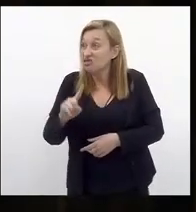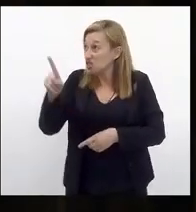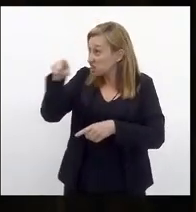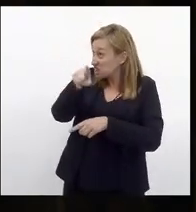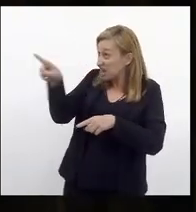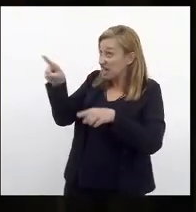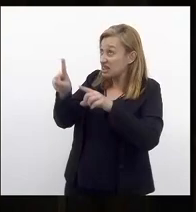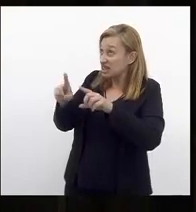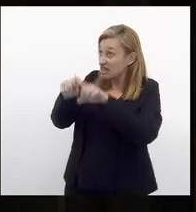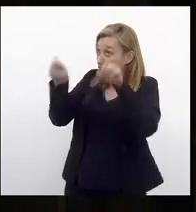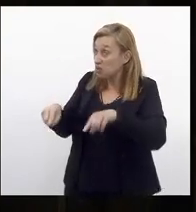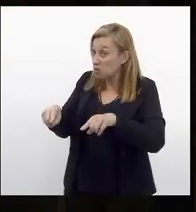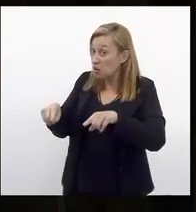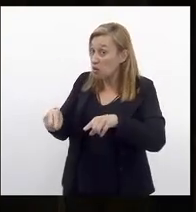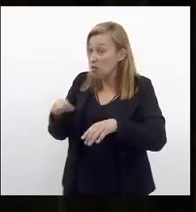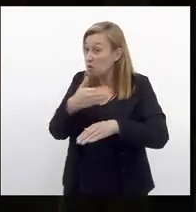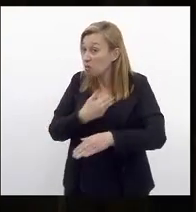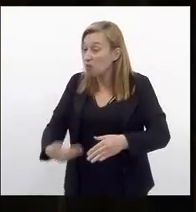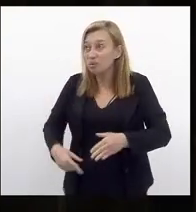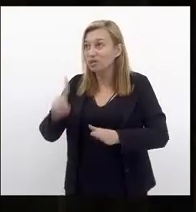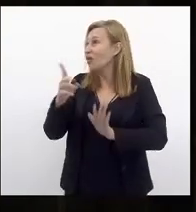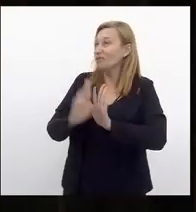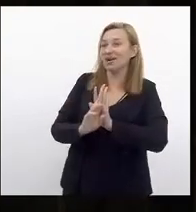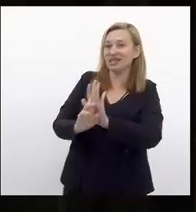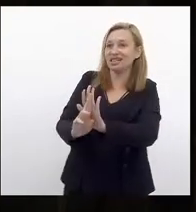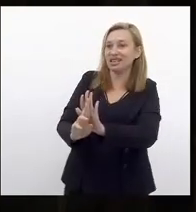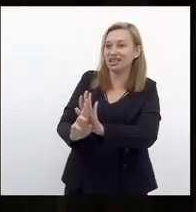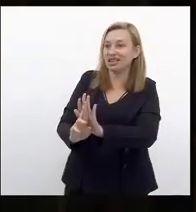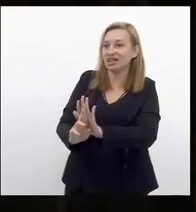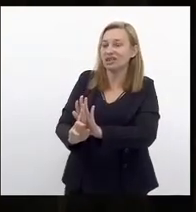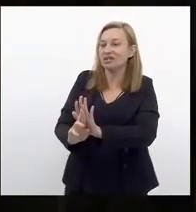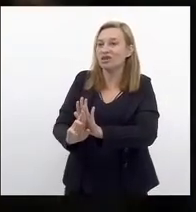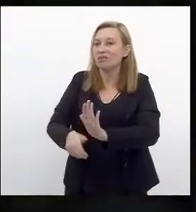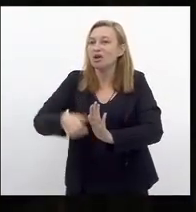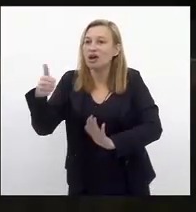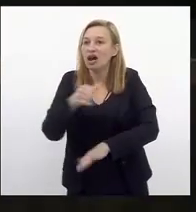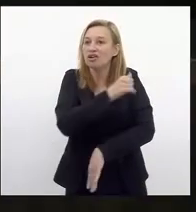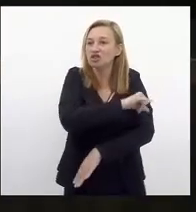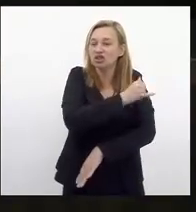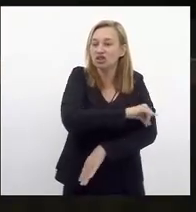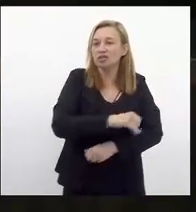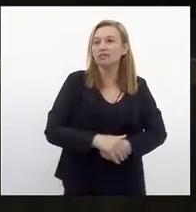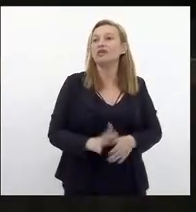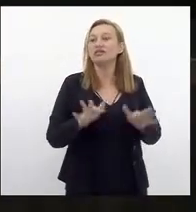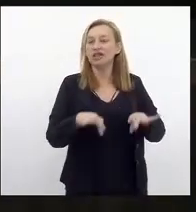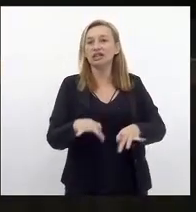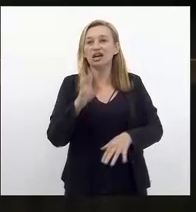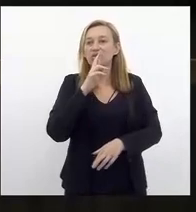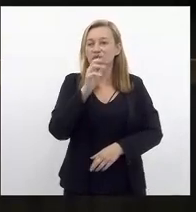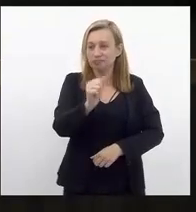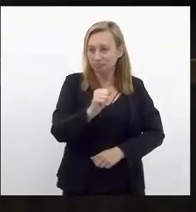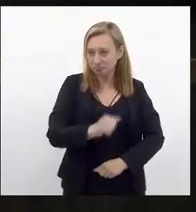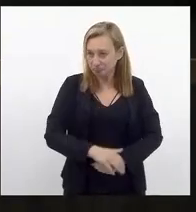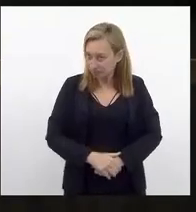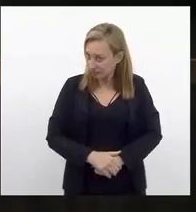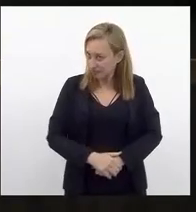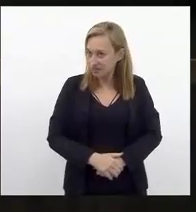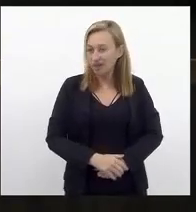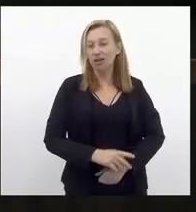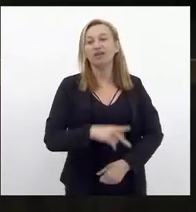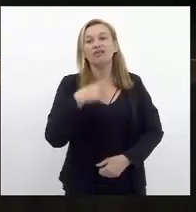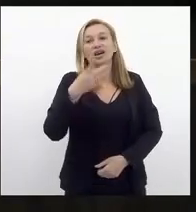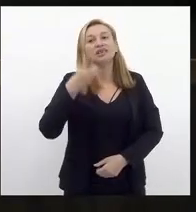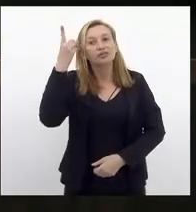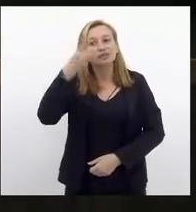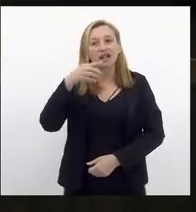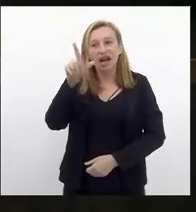os servidores públicos que vão Reis ficar Deputado alguma coisa por favor Deputado Rodrigo pronto uma palavra a